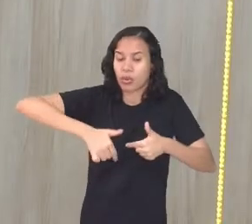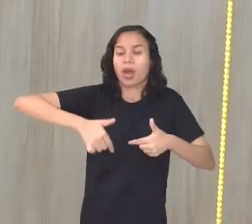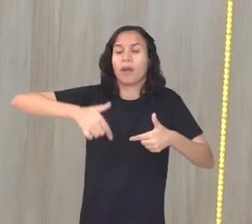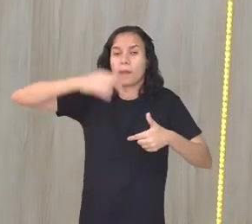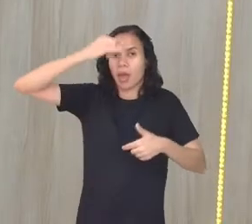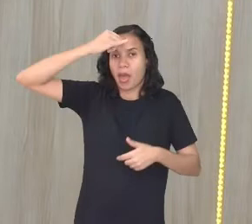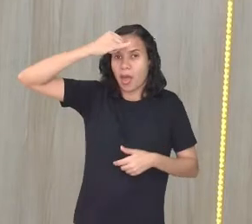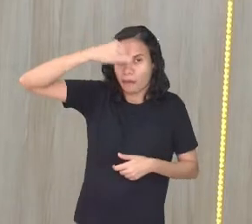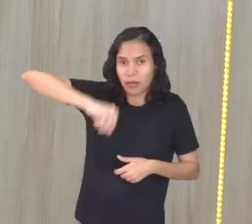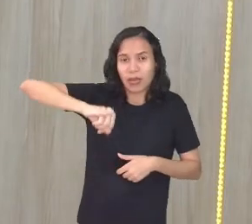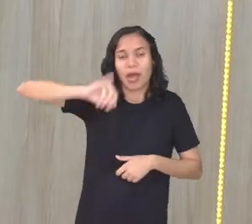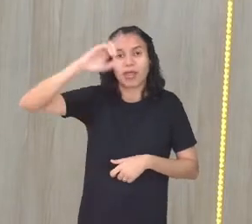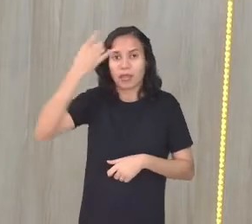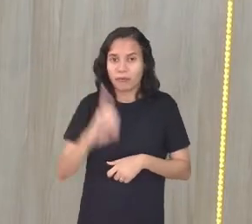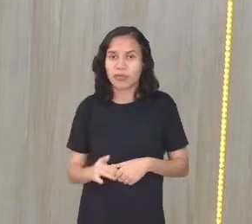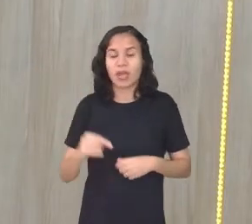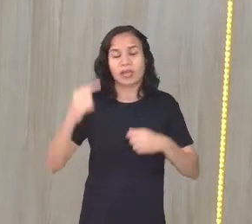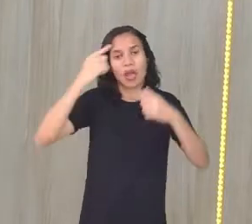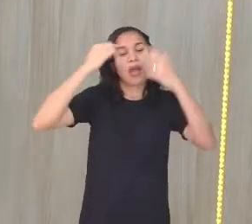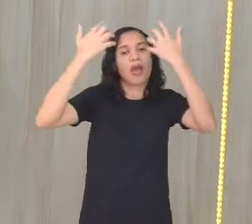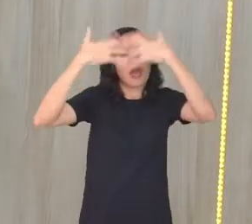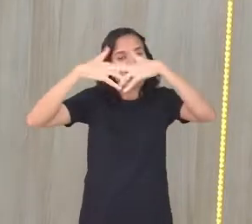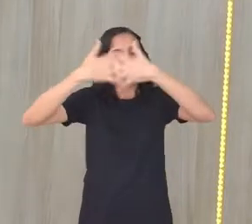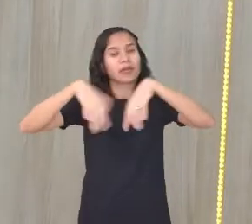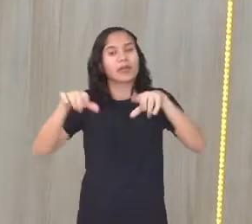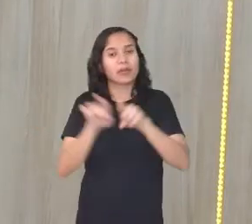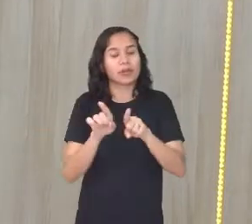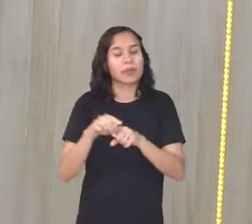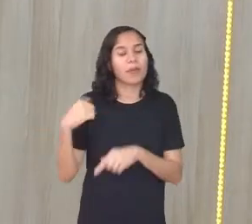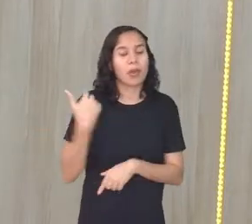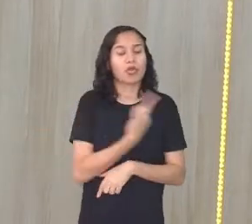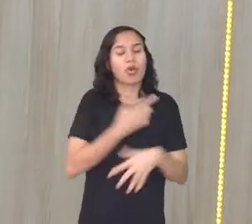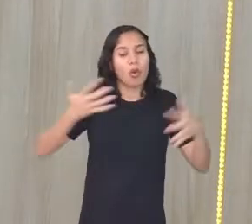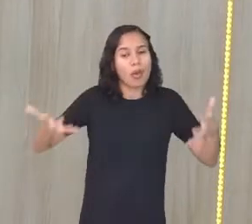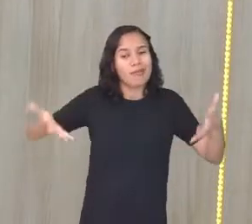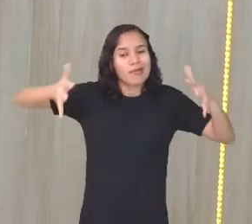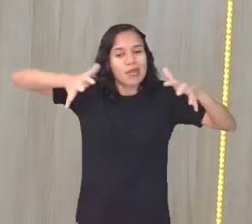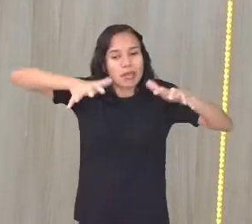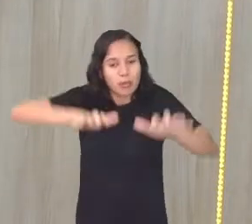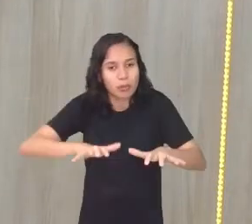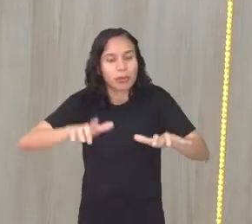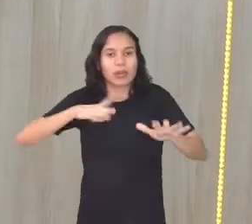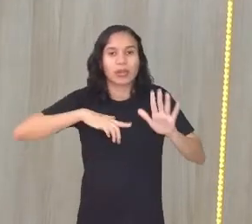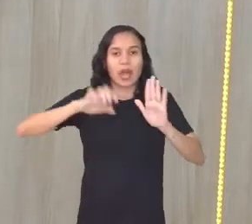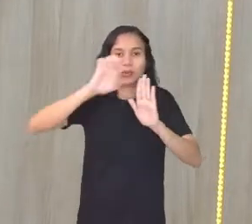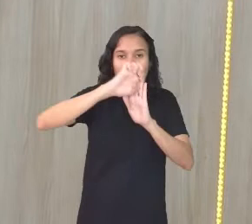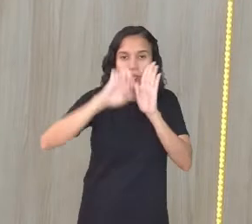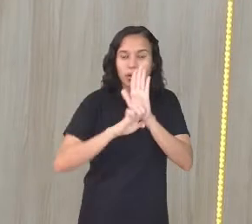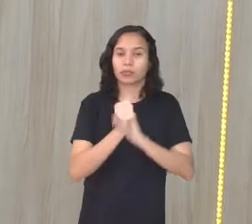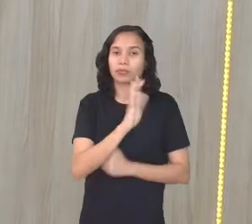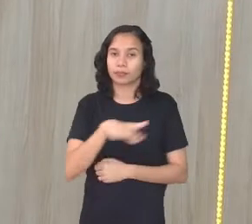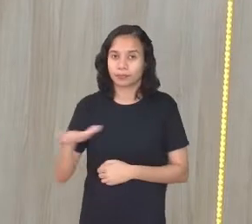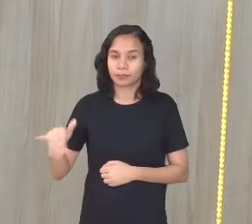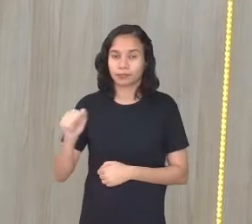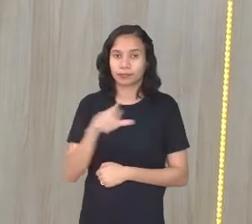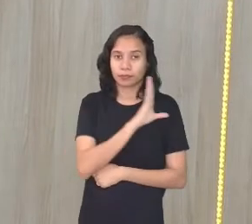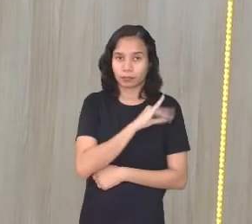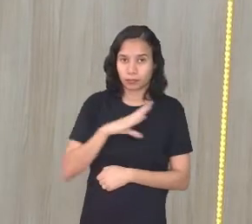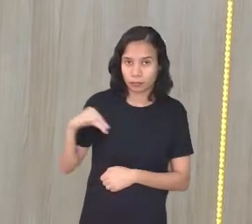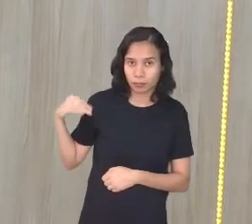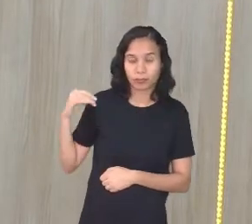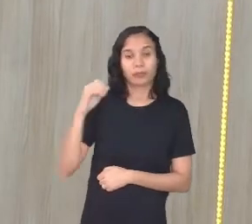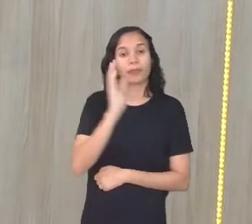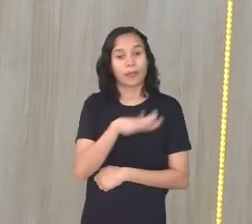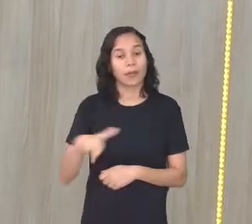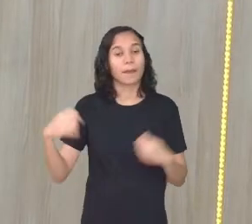incluir, mas é também uma reflexão do que a gente pode fazer de prevenção. Está no Estatuto da Criança e do Adolescente que a criança